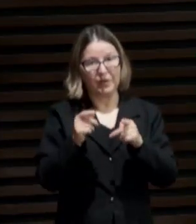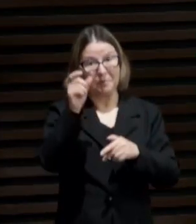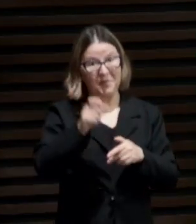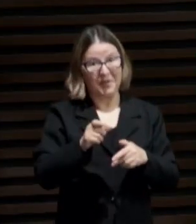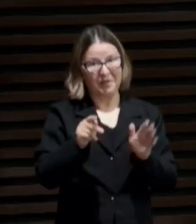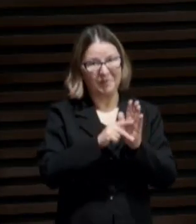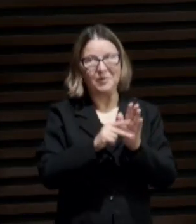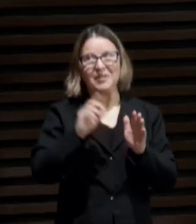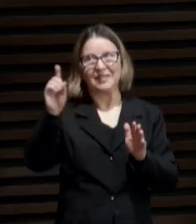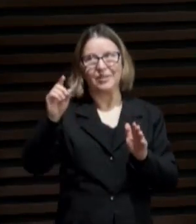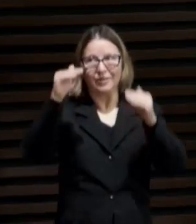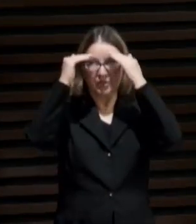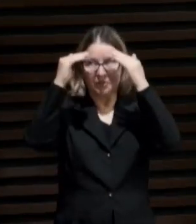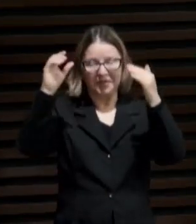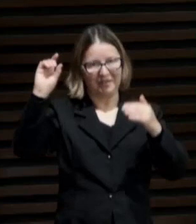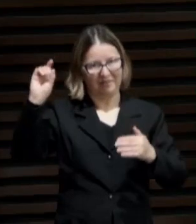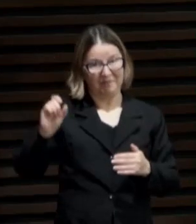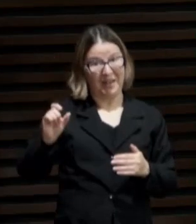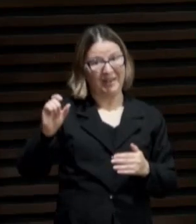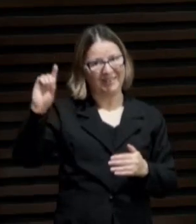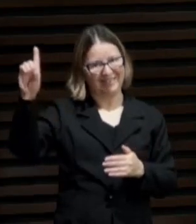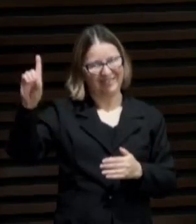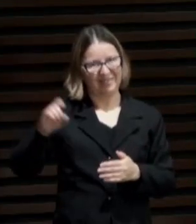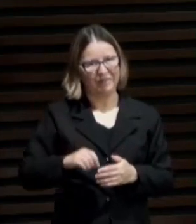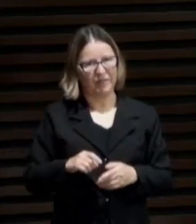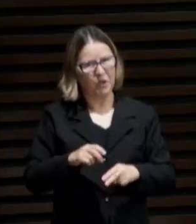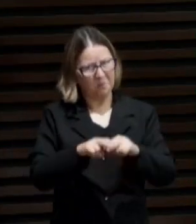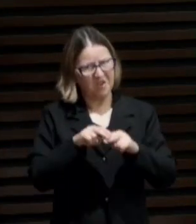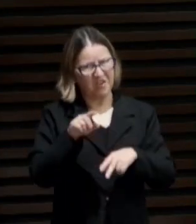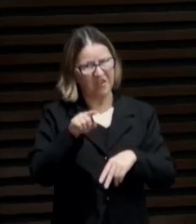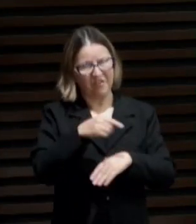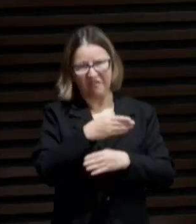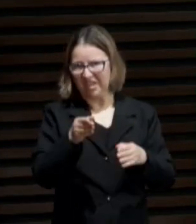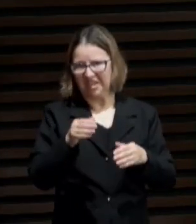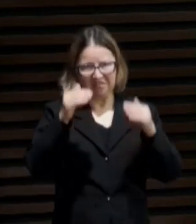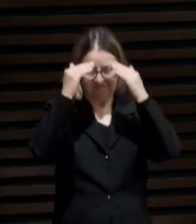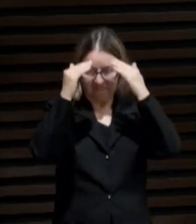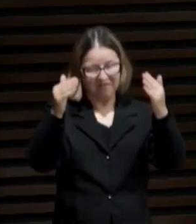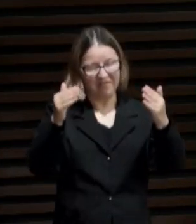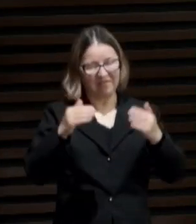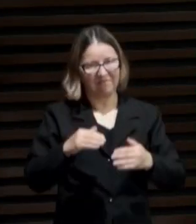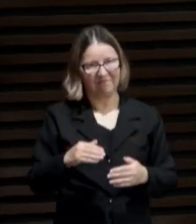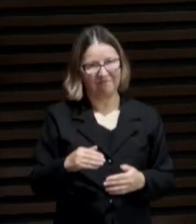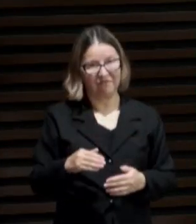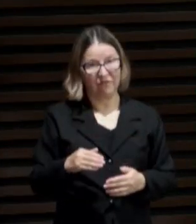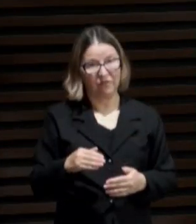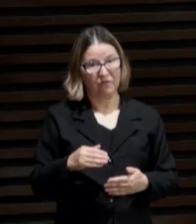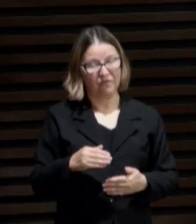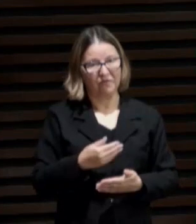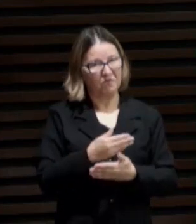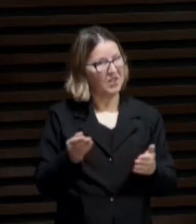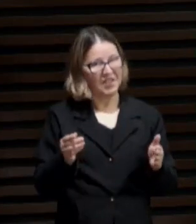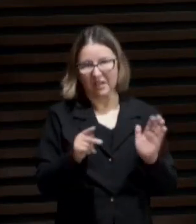as palavras de Deus. Por isso que não me ouvis, porque não sois de Deus. Olha. Então ele está dizendo: digo-vos a vós